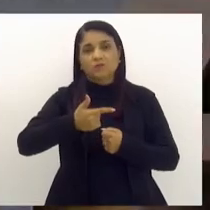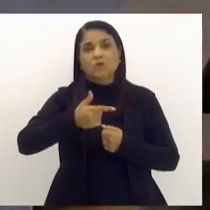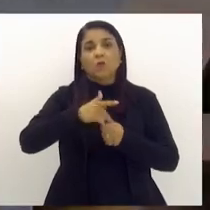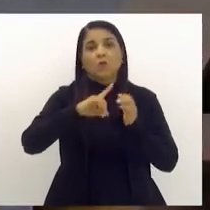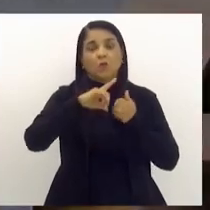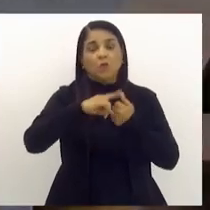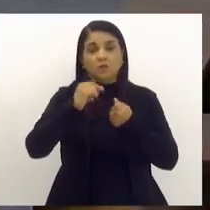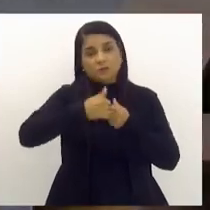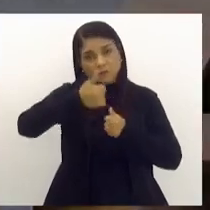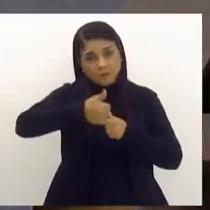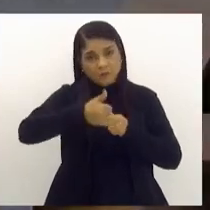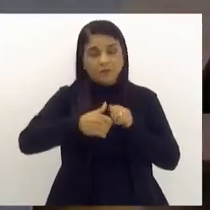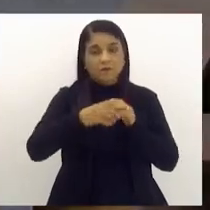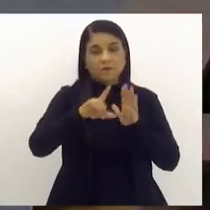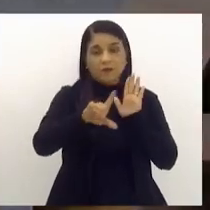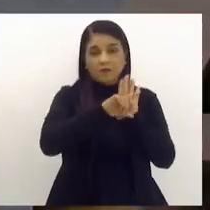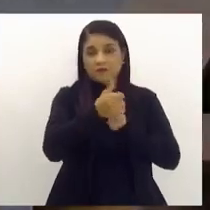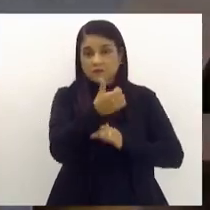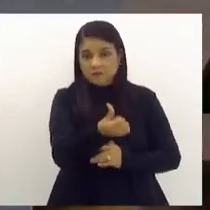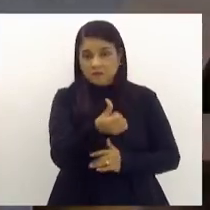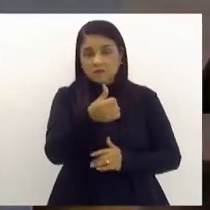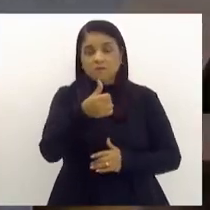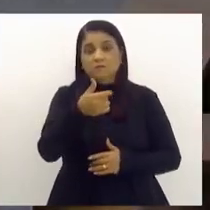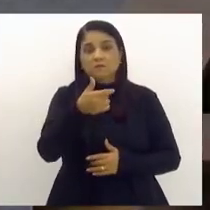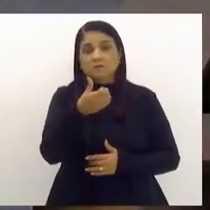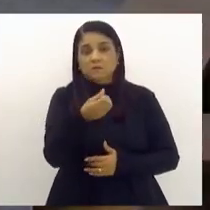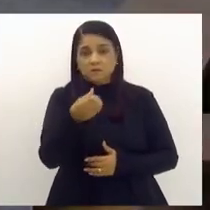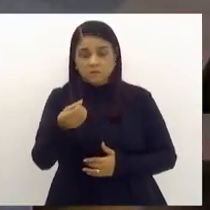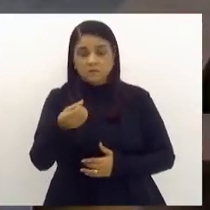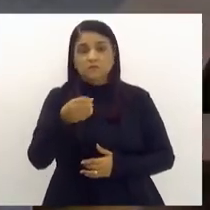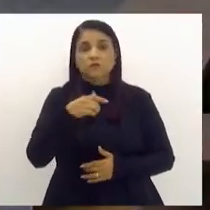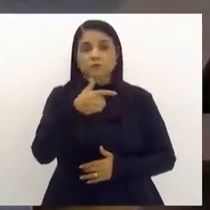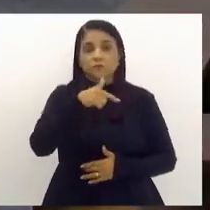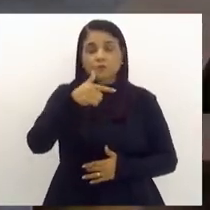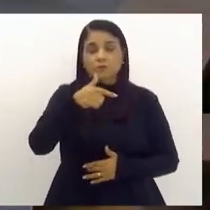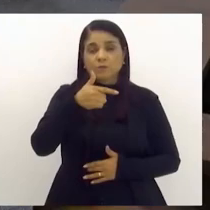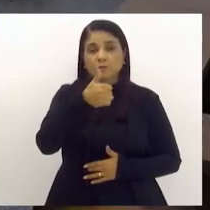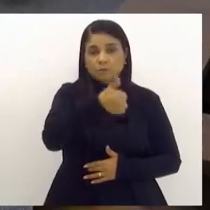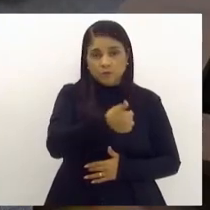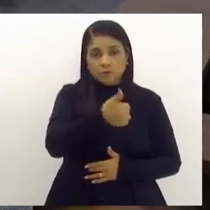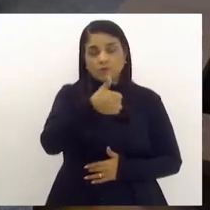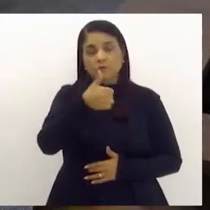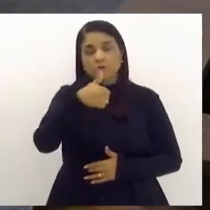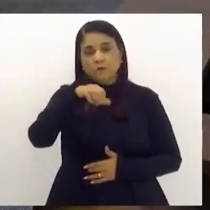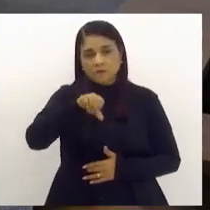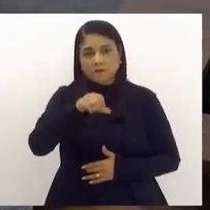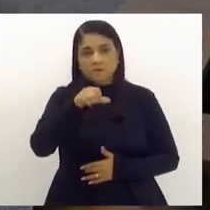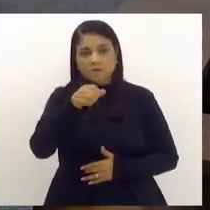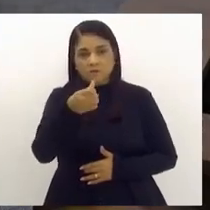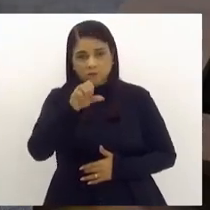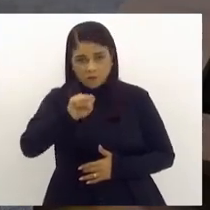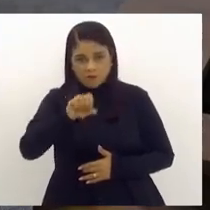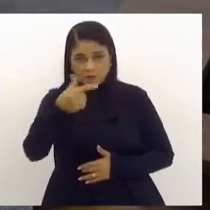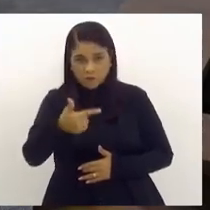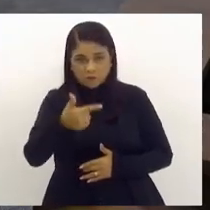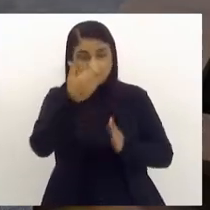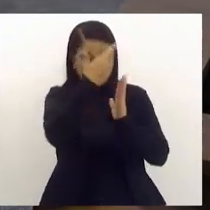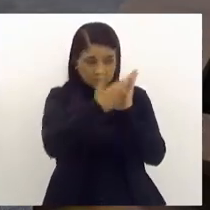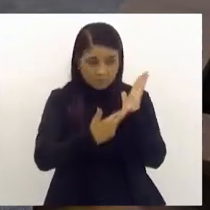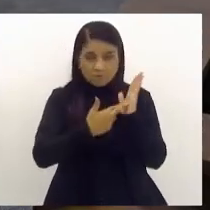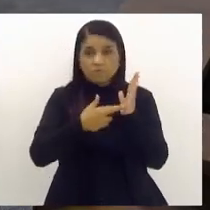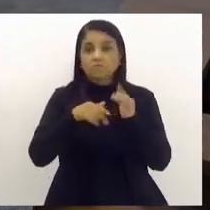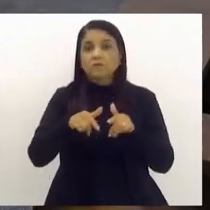1º da lei número 600, de 12 de novembro de 1982, passa a vigorar com a seguinte redação.